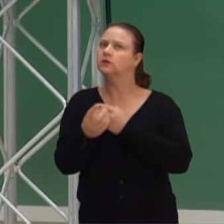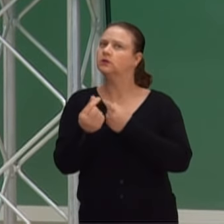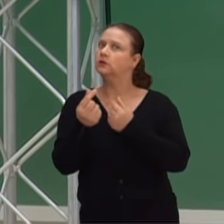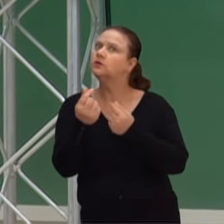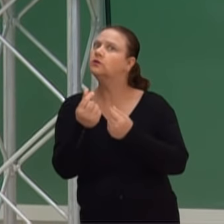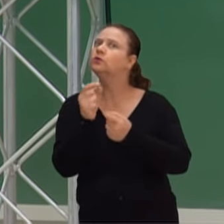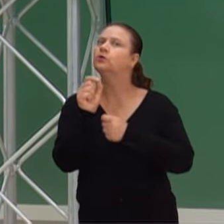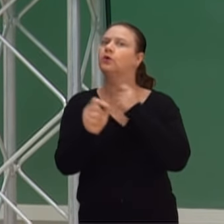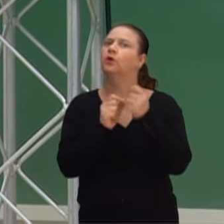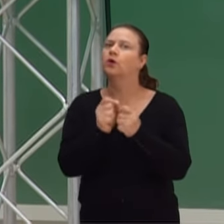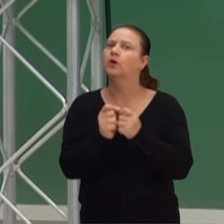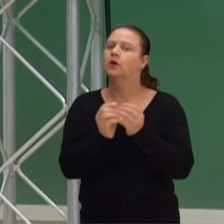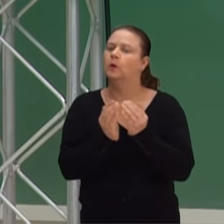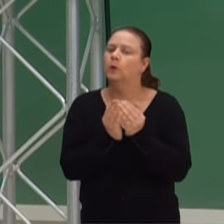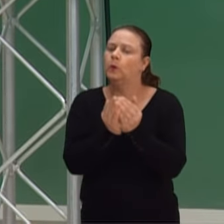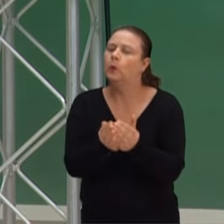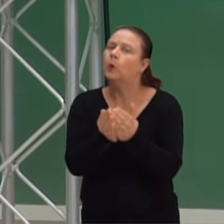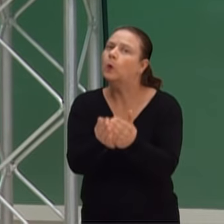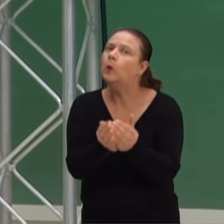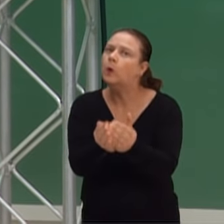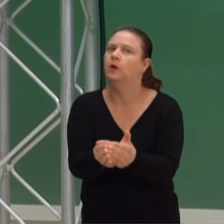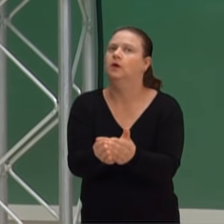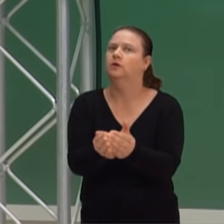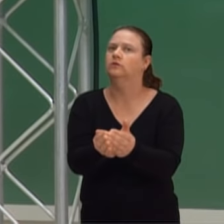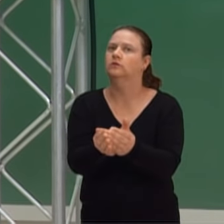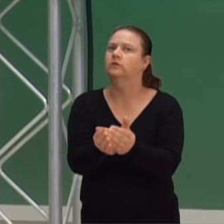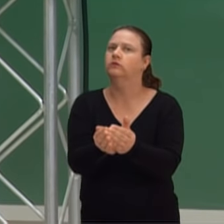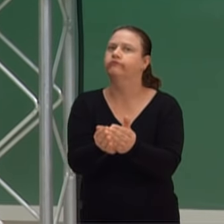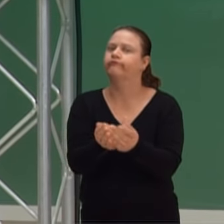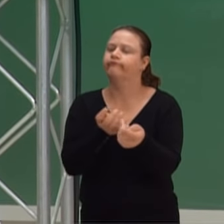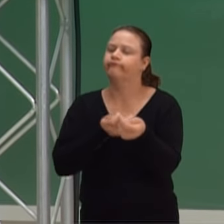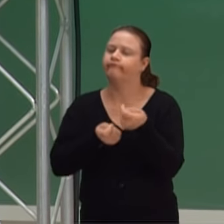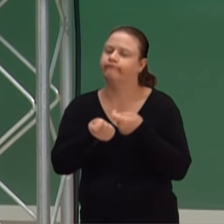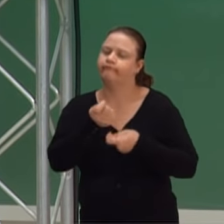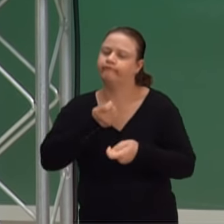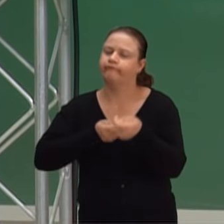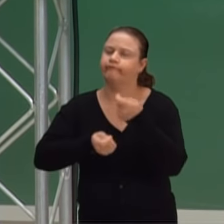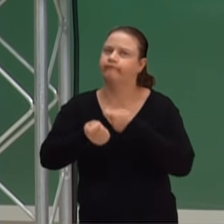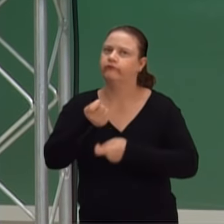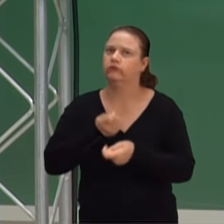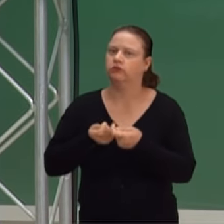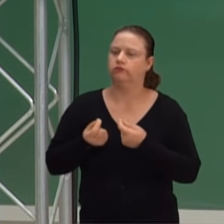falar bastante disso até na próxima aula. Gerou muito lucro o tráfico